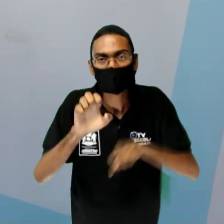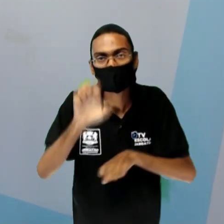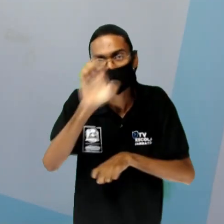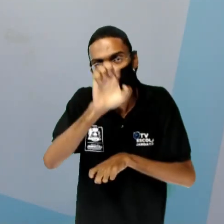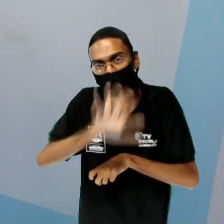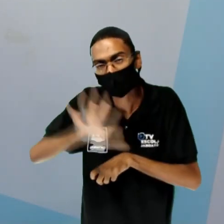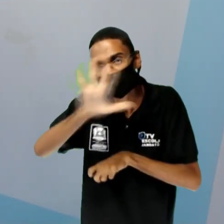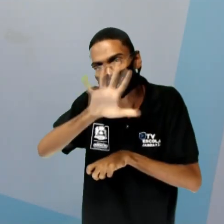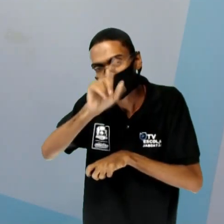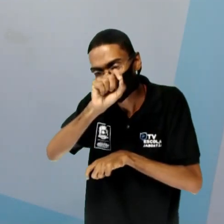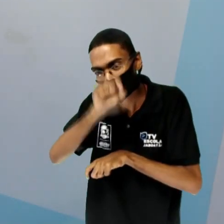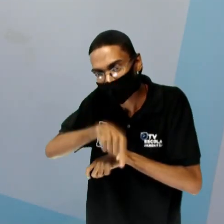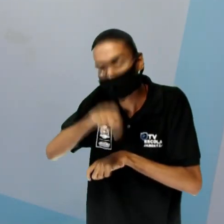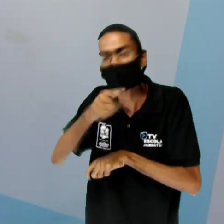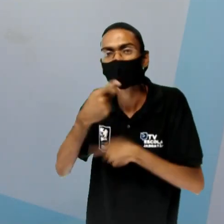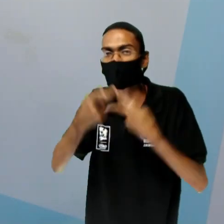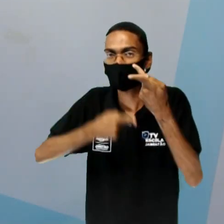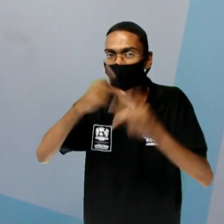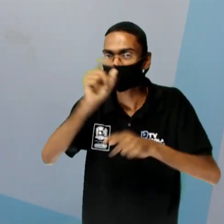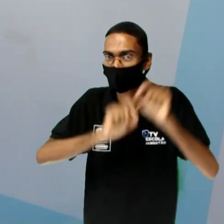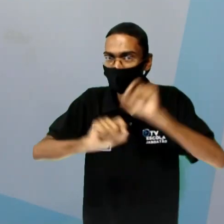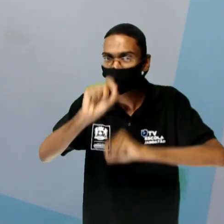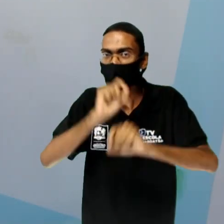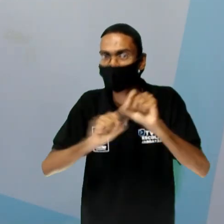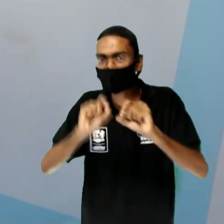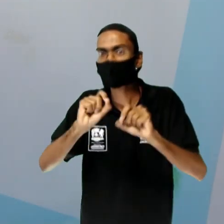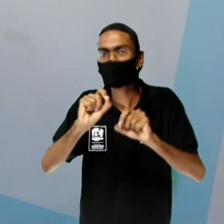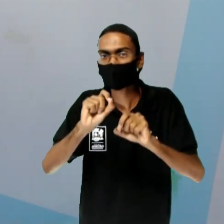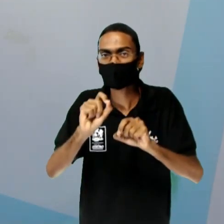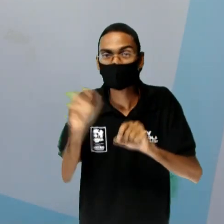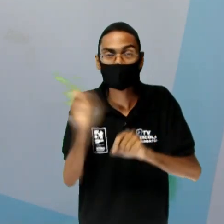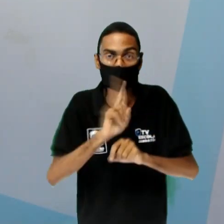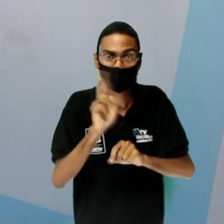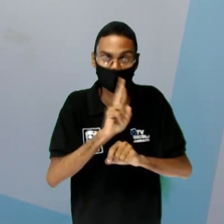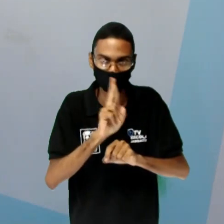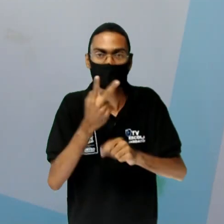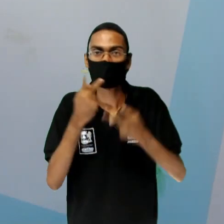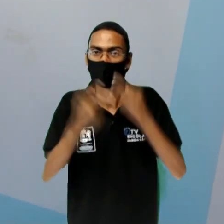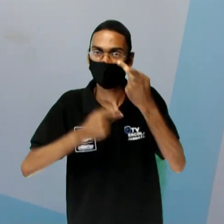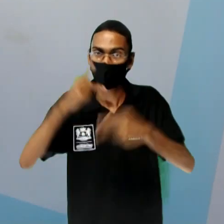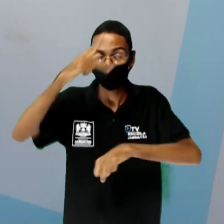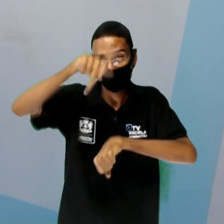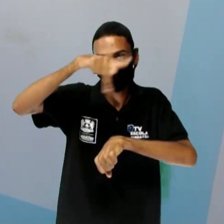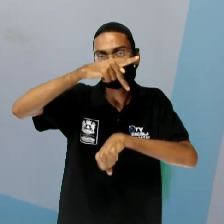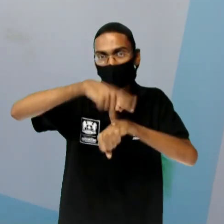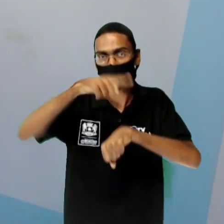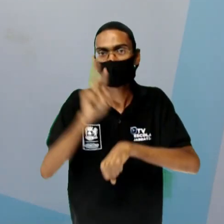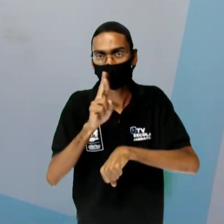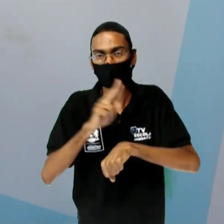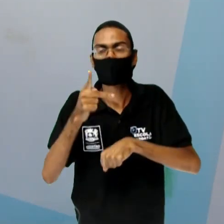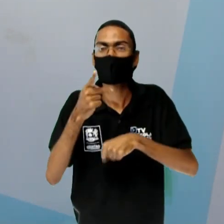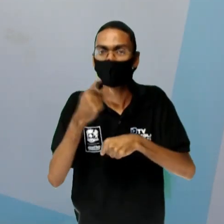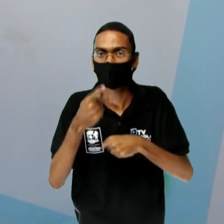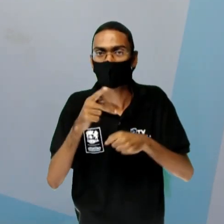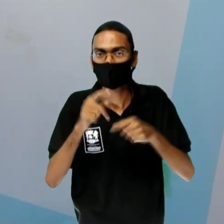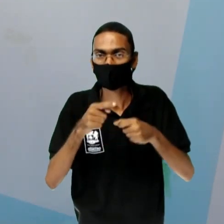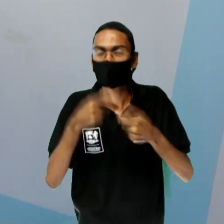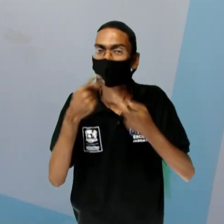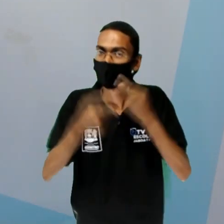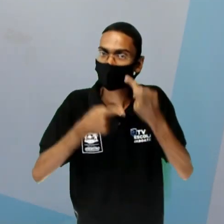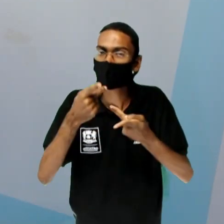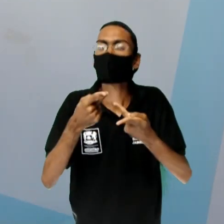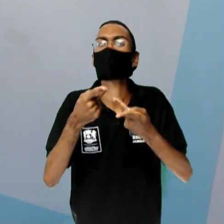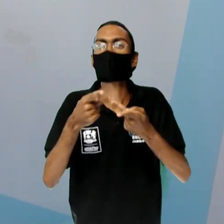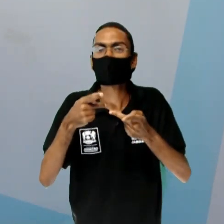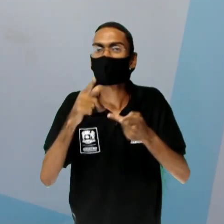parte, aliás, quando falávamos sobre a Rússia, a gente falava um pouco, citavam alguns desses rios aí, beleza? Então,